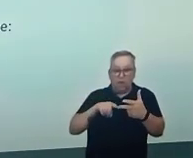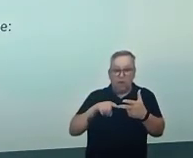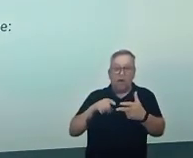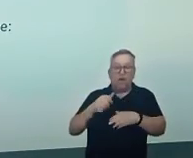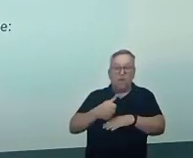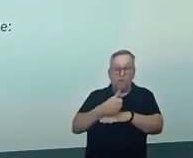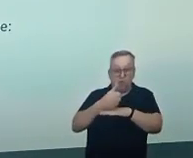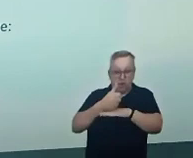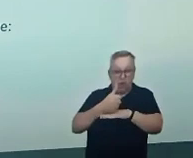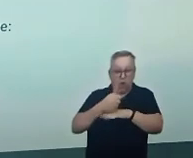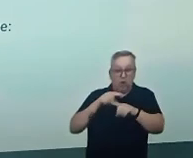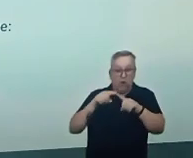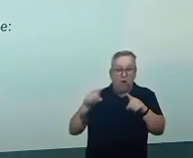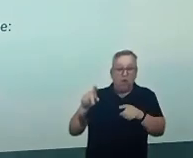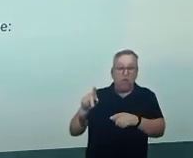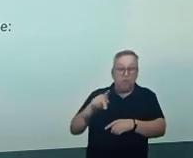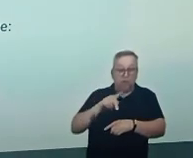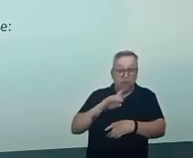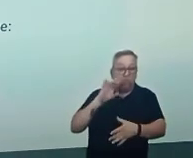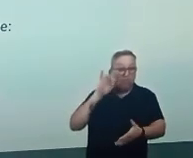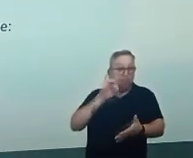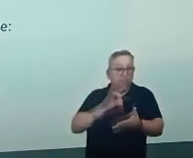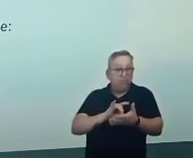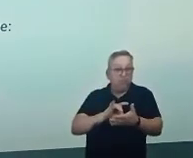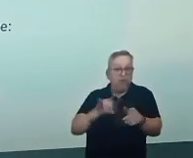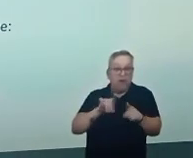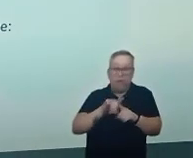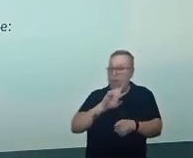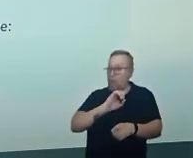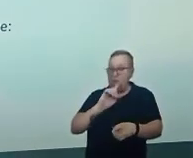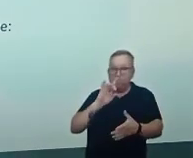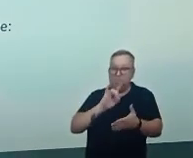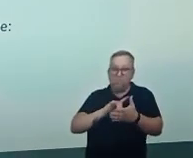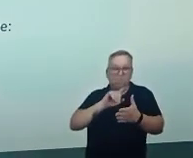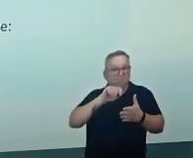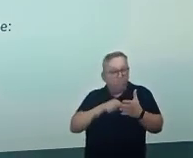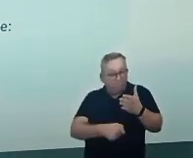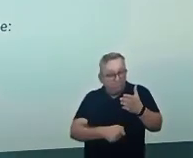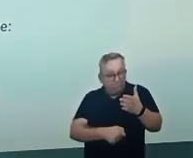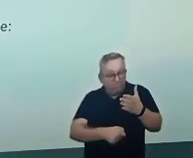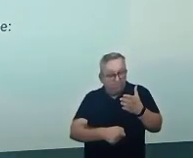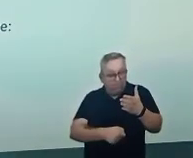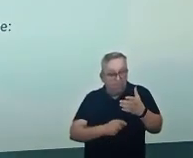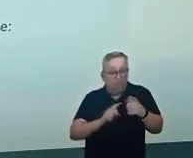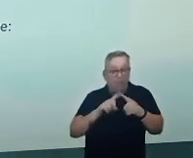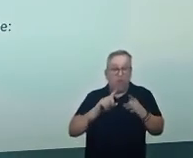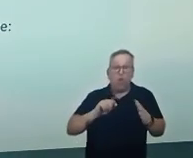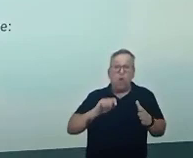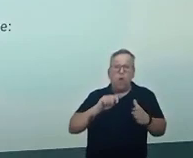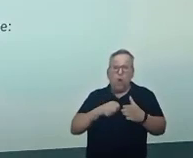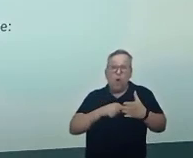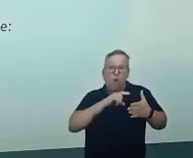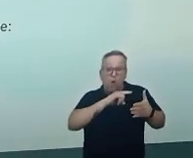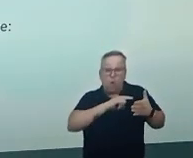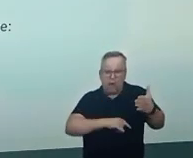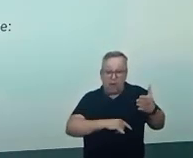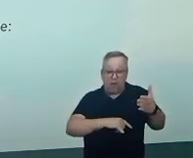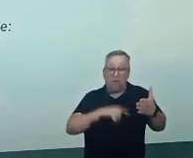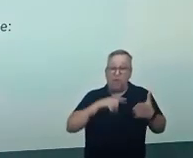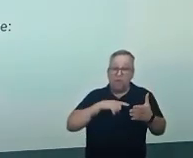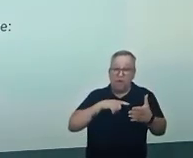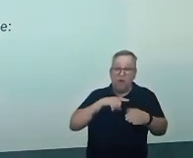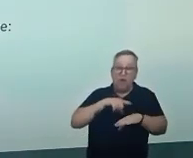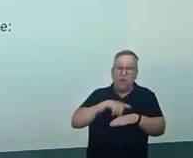cargo-função. Isso para os docentes efetivos e para os não efetivos. Para os docentes contratados, a gente tem tempo de